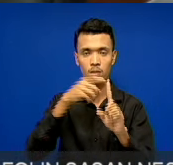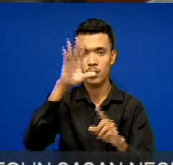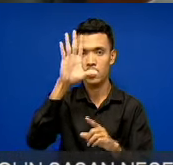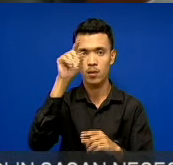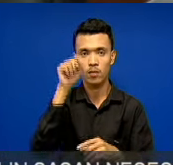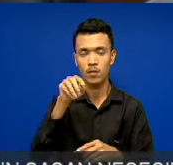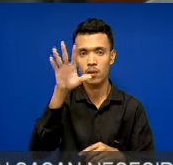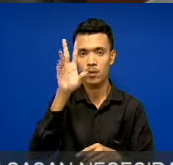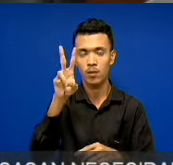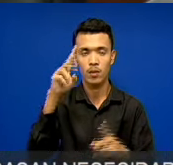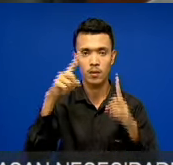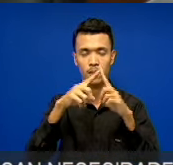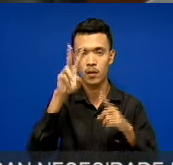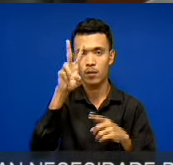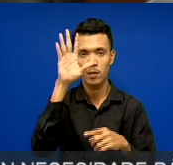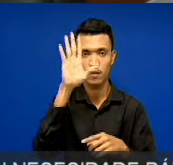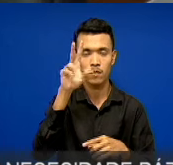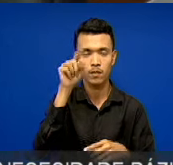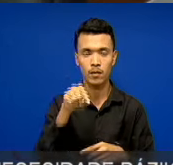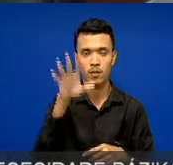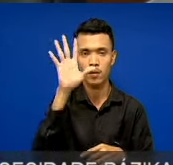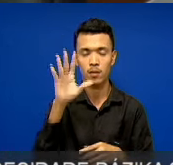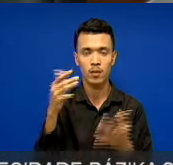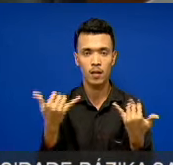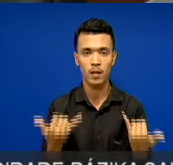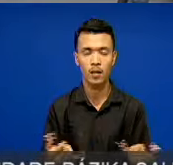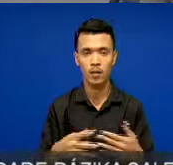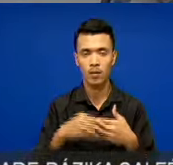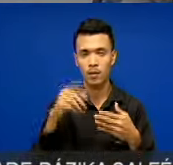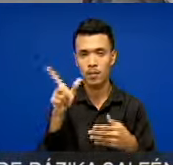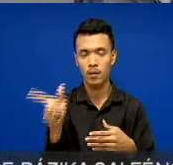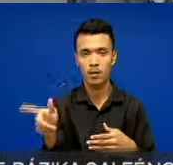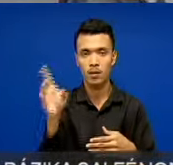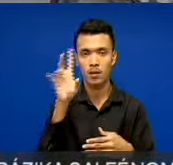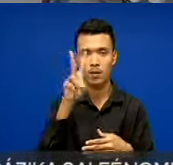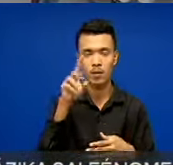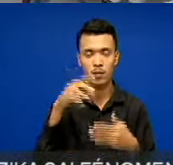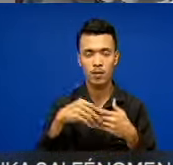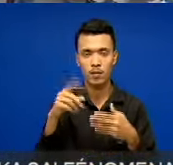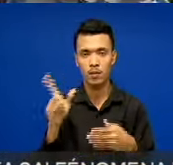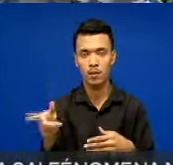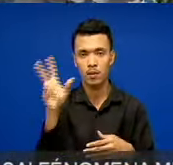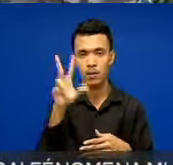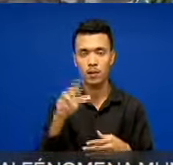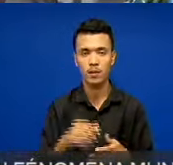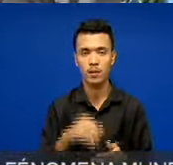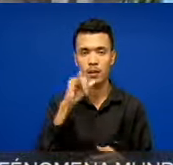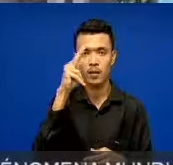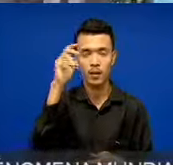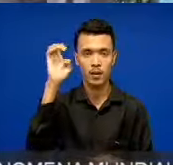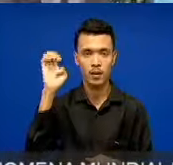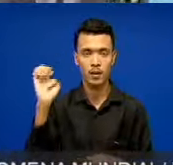imagina oras ne itala koliona 22 o 20 dólares oras ne 25 26 até bel. Enquanto o Instituto Nacional de Estatística